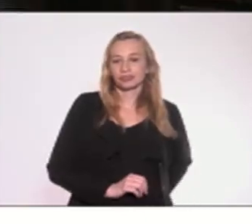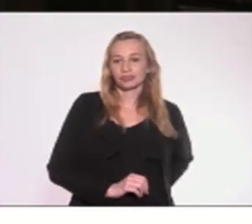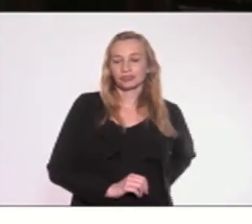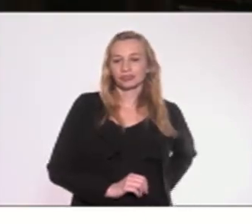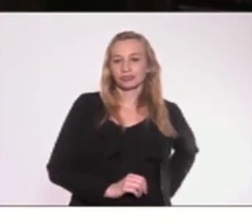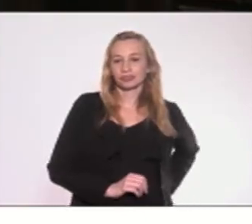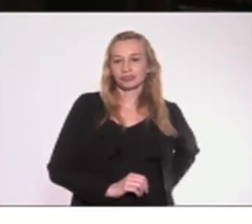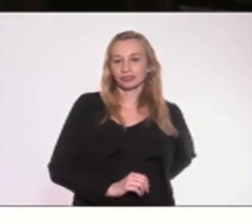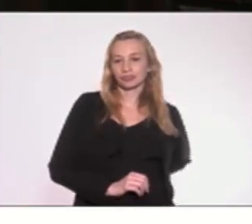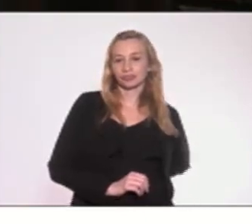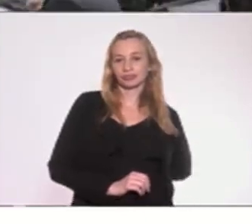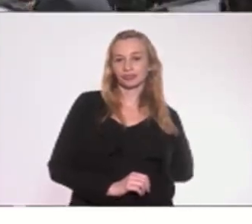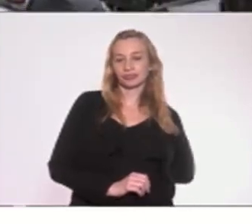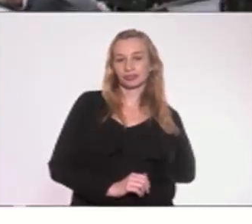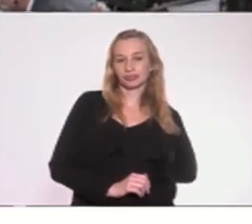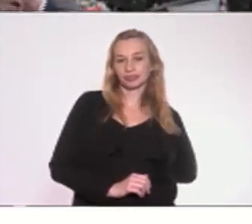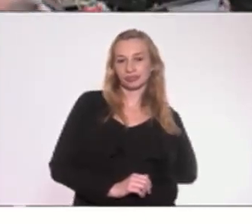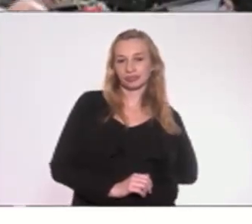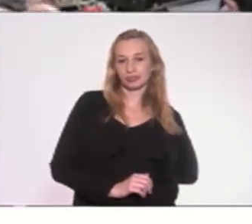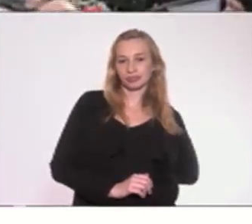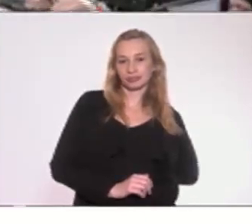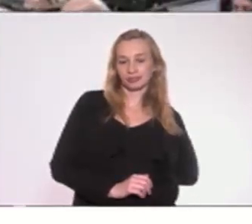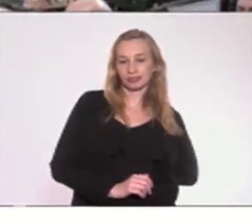Olha lá, Baruque, ó.